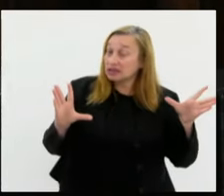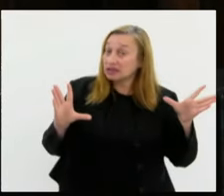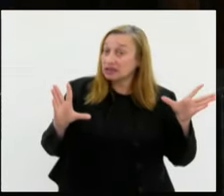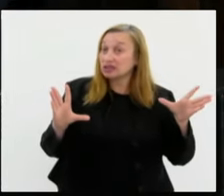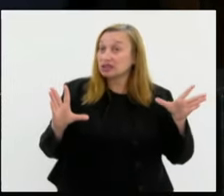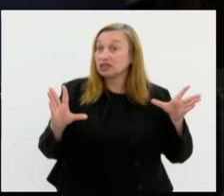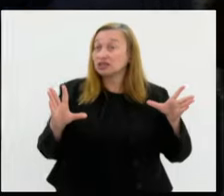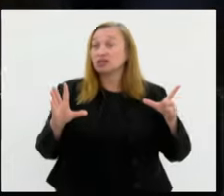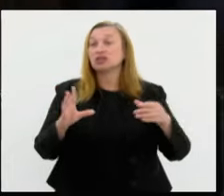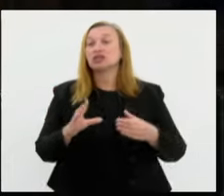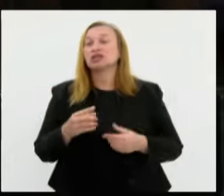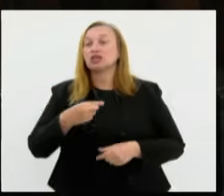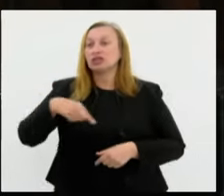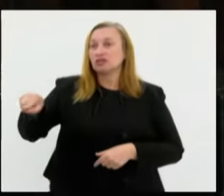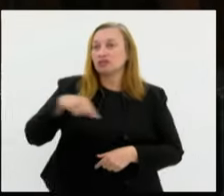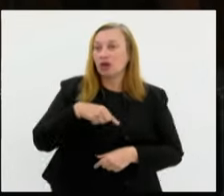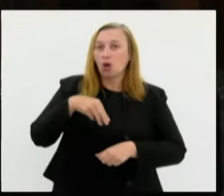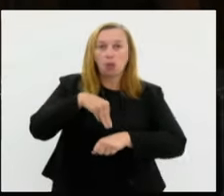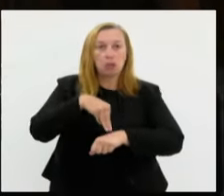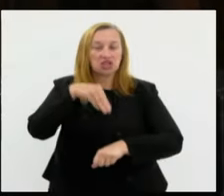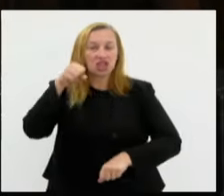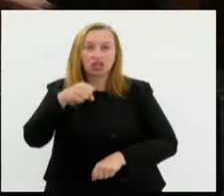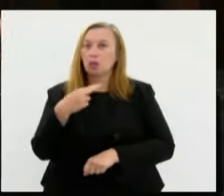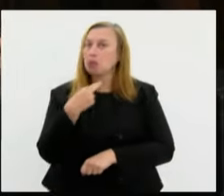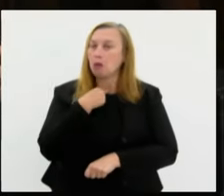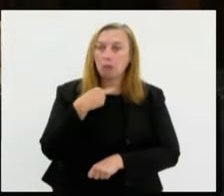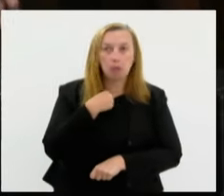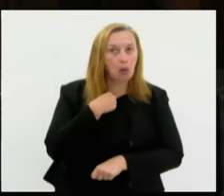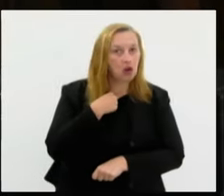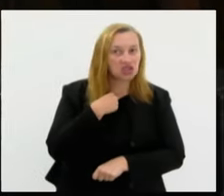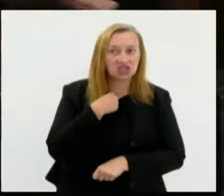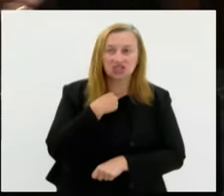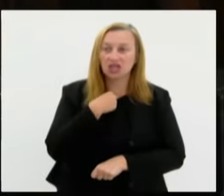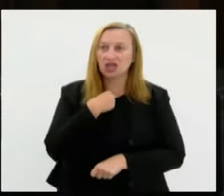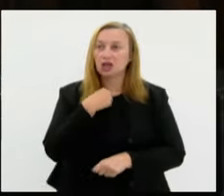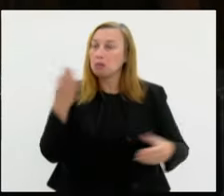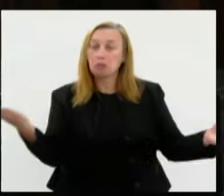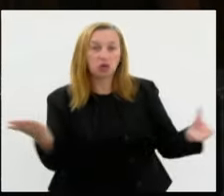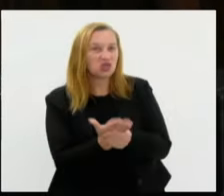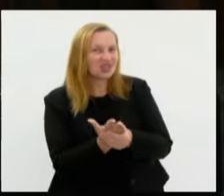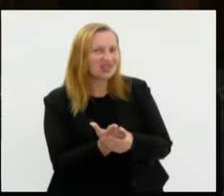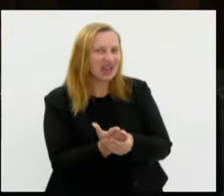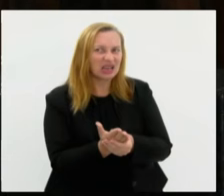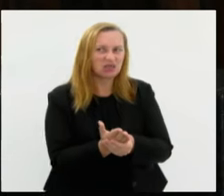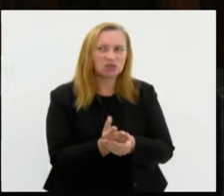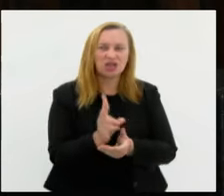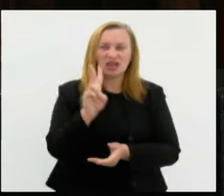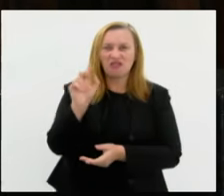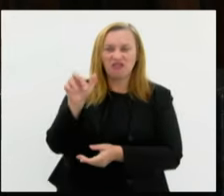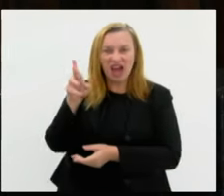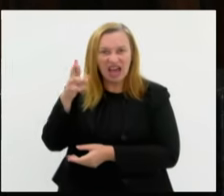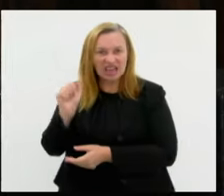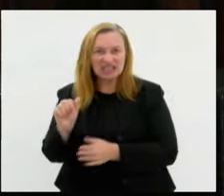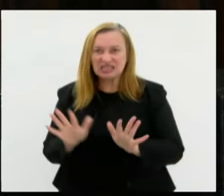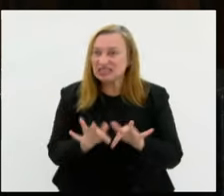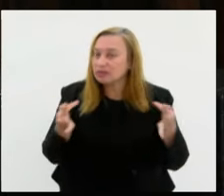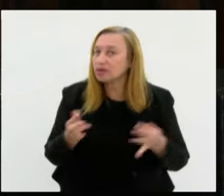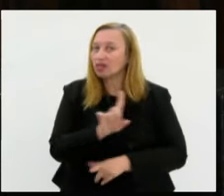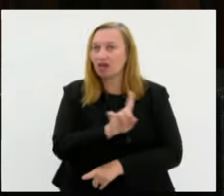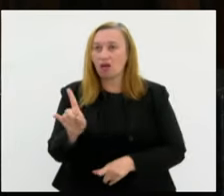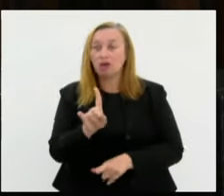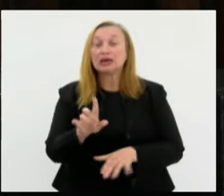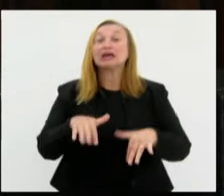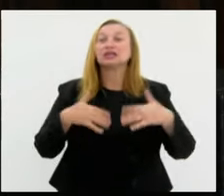Um magistrado não pode ser processado por outro magistrado em vara simples. Portanto, me